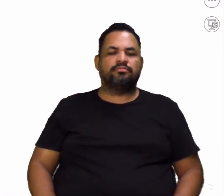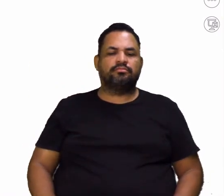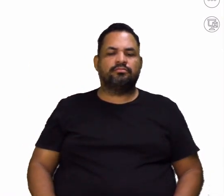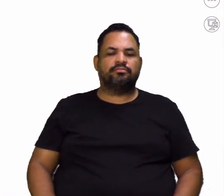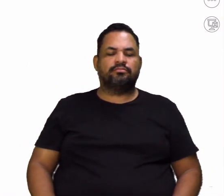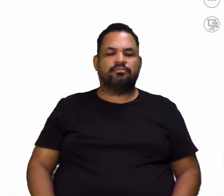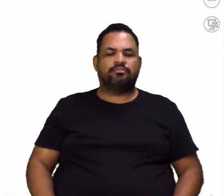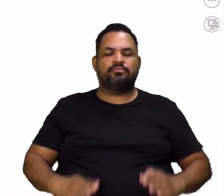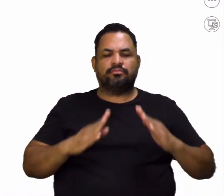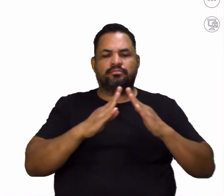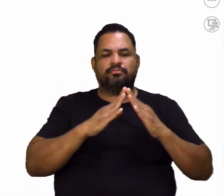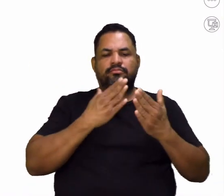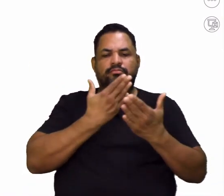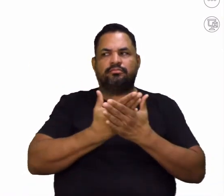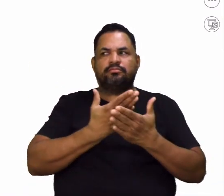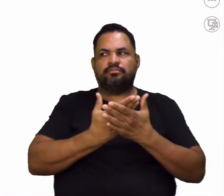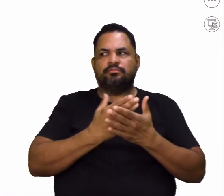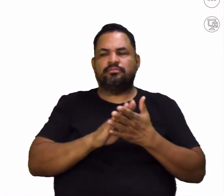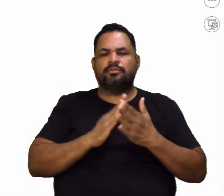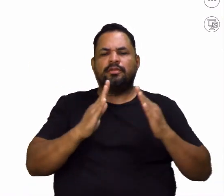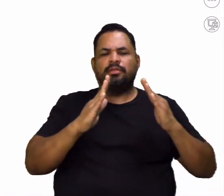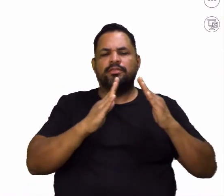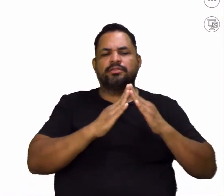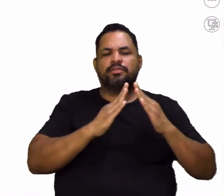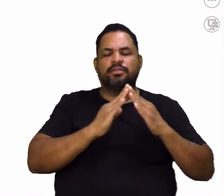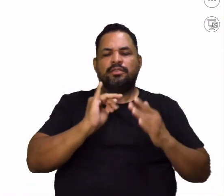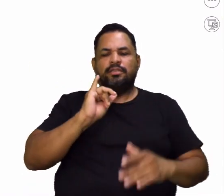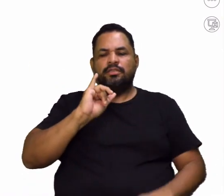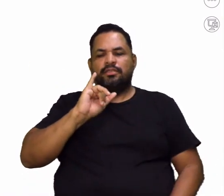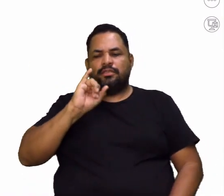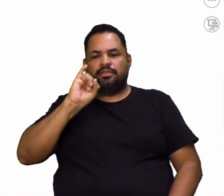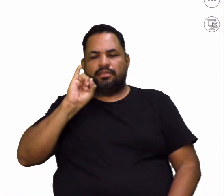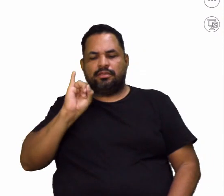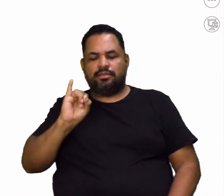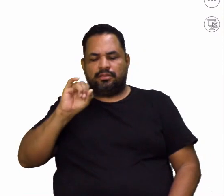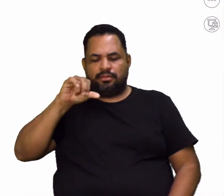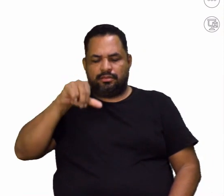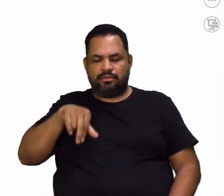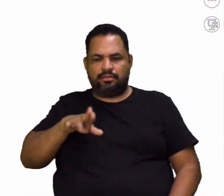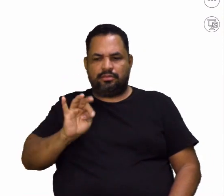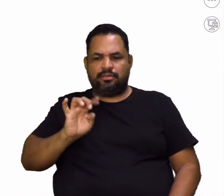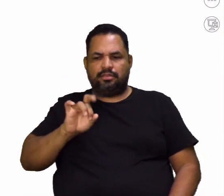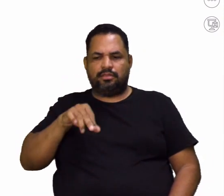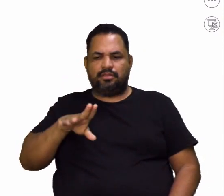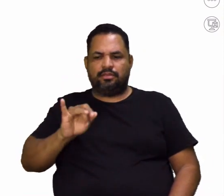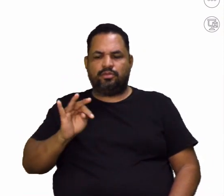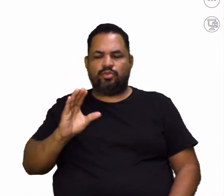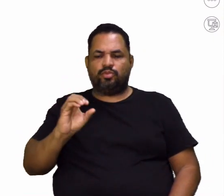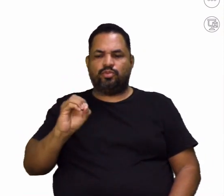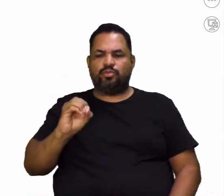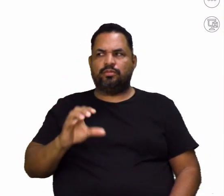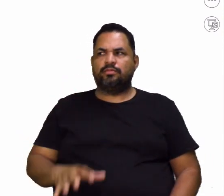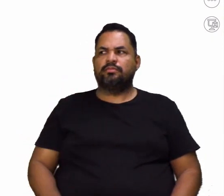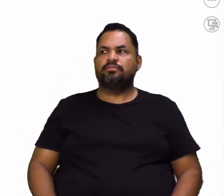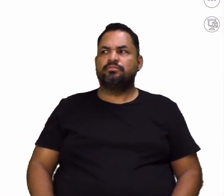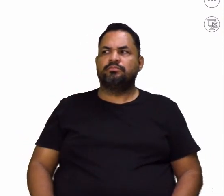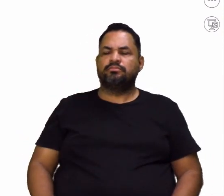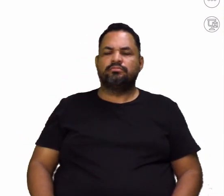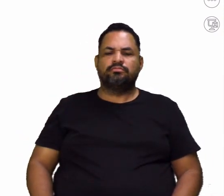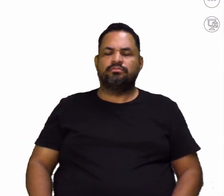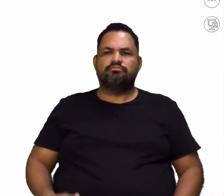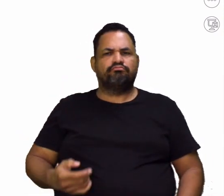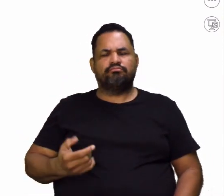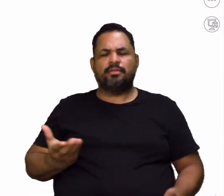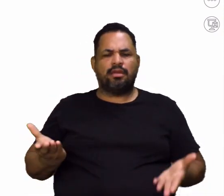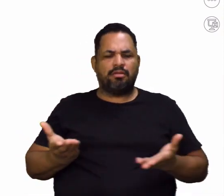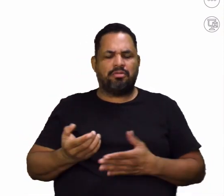na escola você sabe que é o internato conhece alguma escola assim que agora quase não tem né